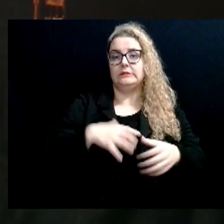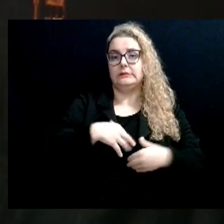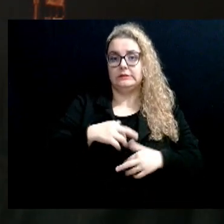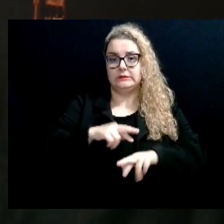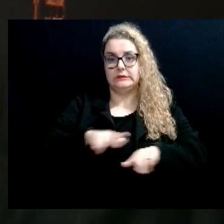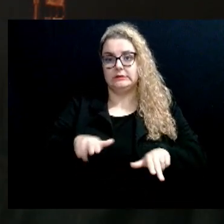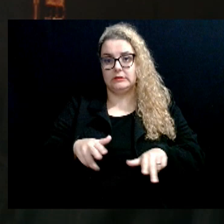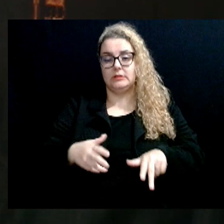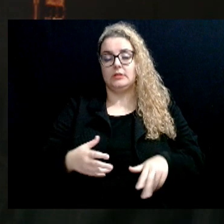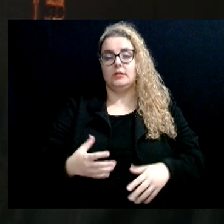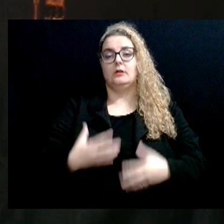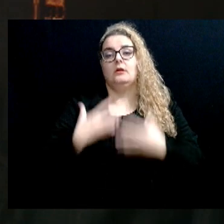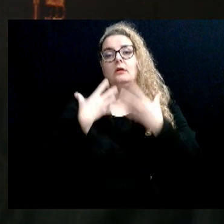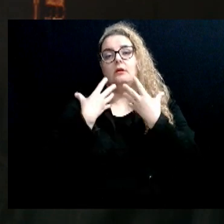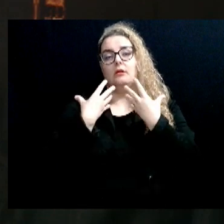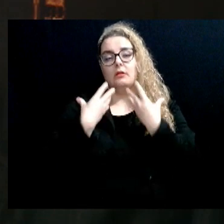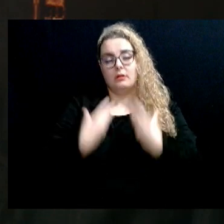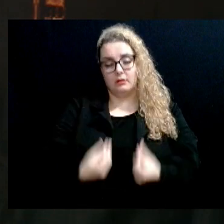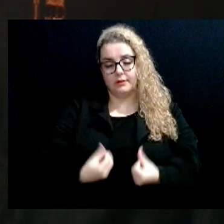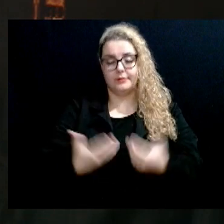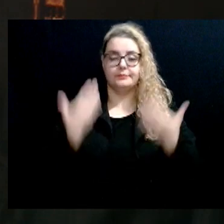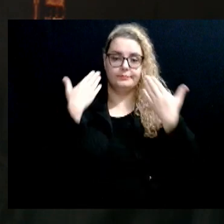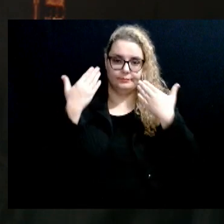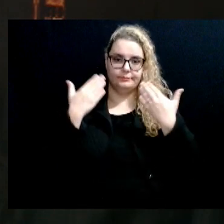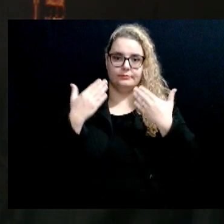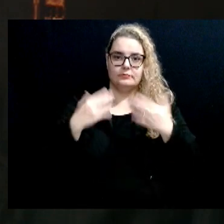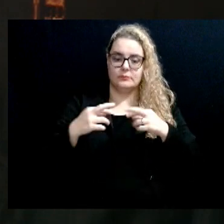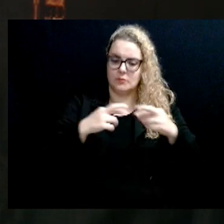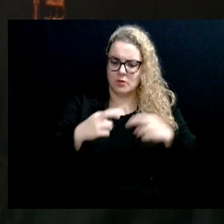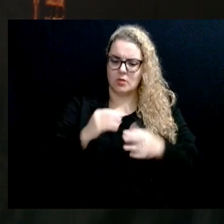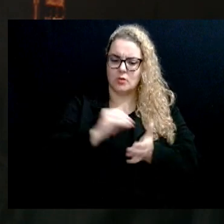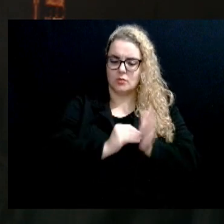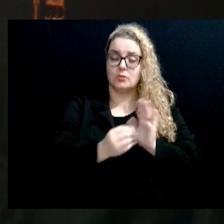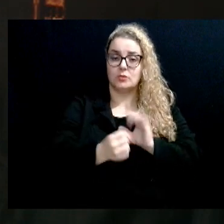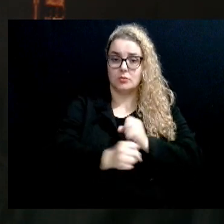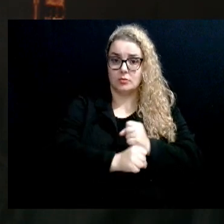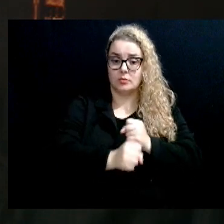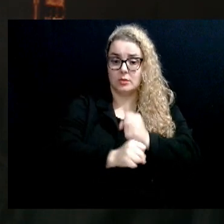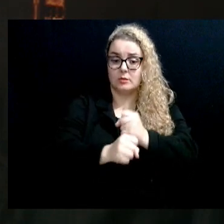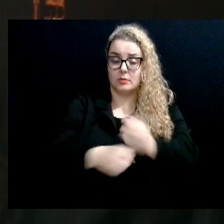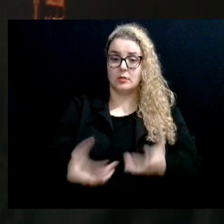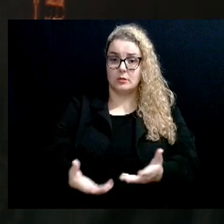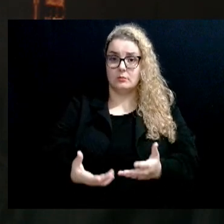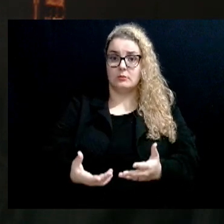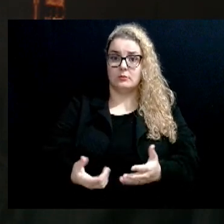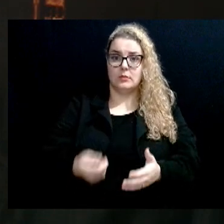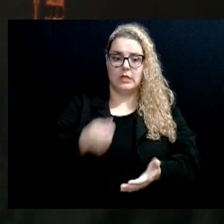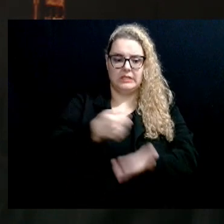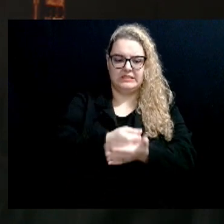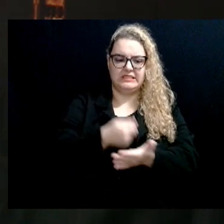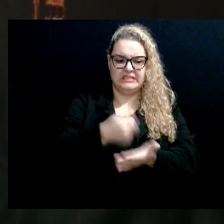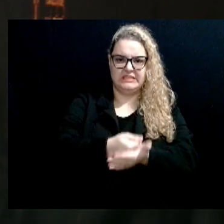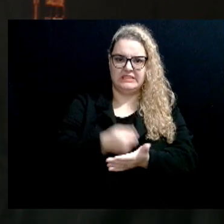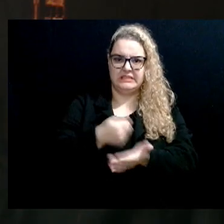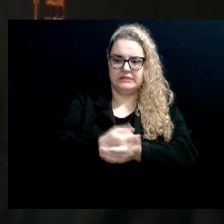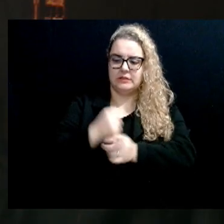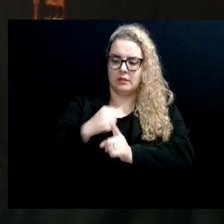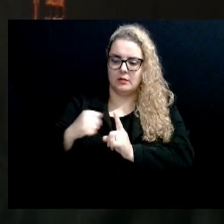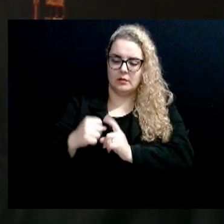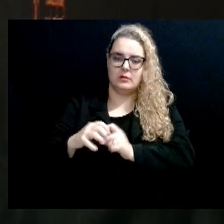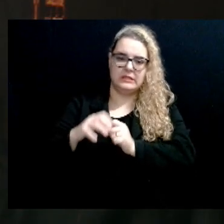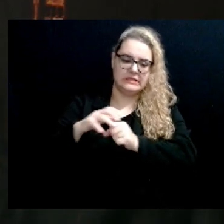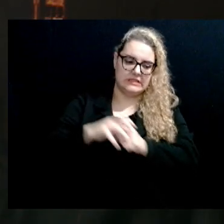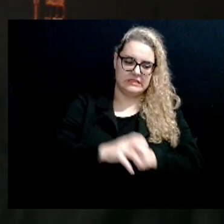foram observados nos últimos anos. Muitos especialistas apontam que o excesso de cobrança social, relação desequilibrada e o